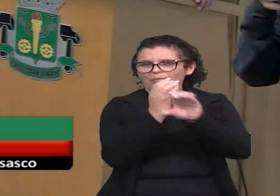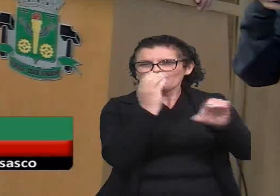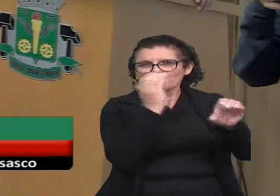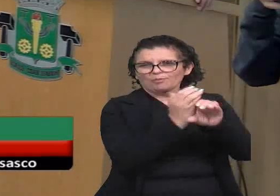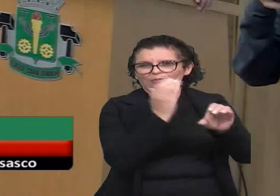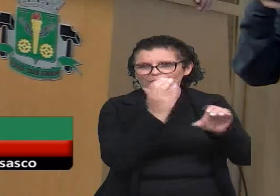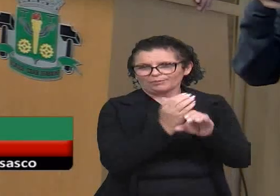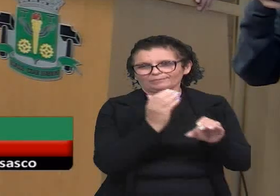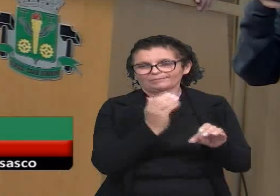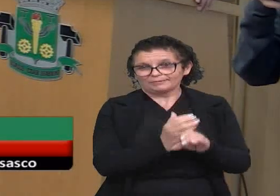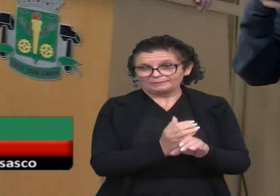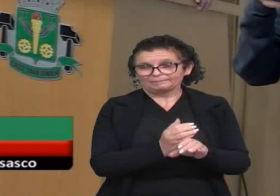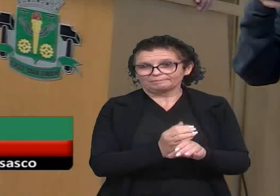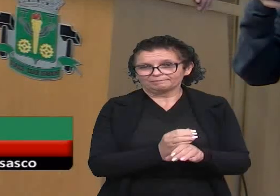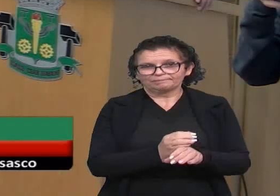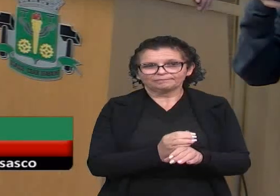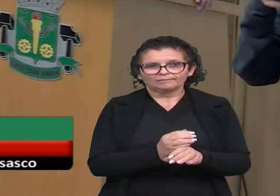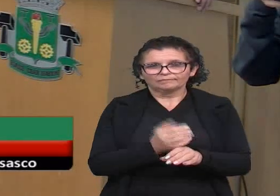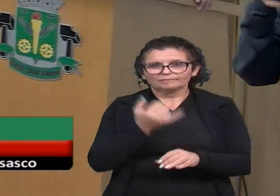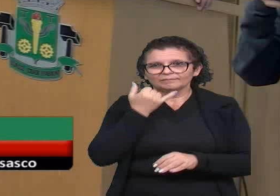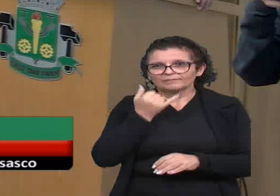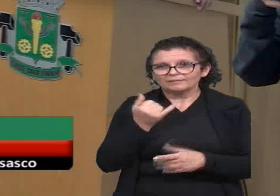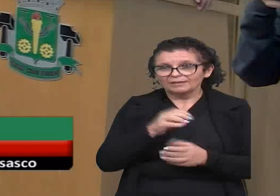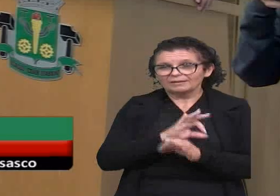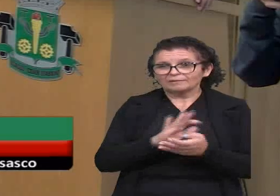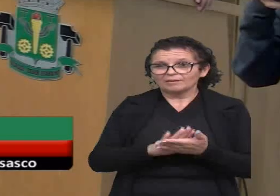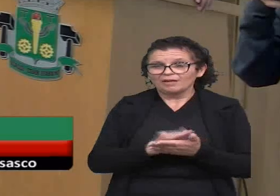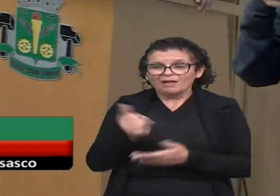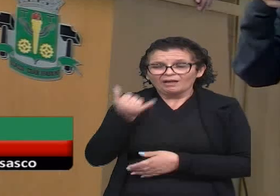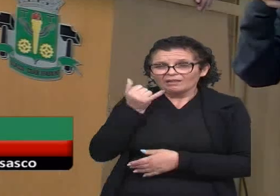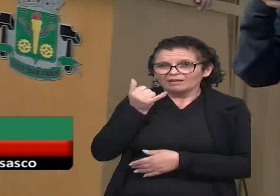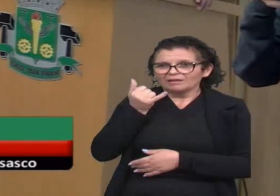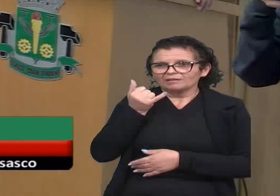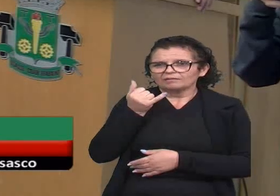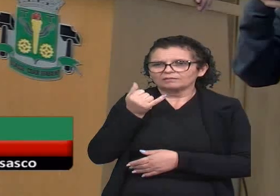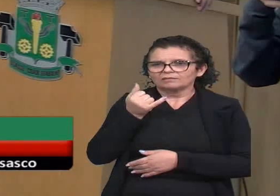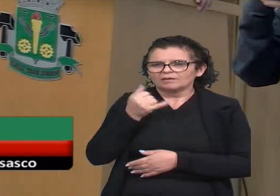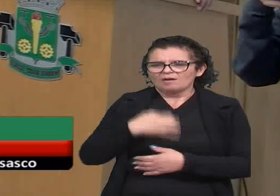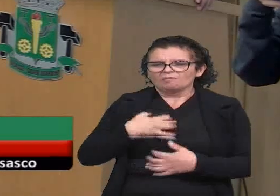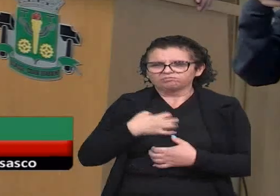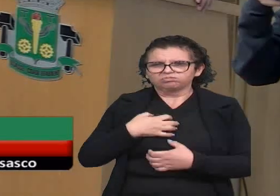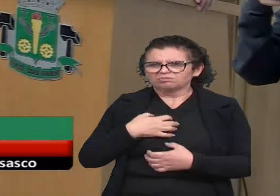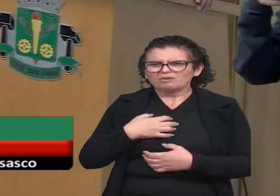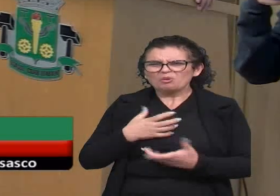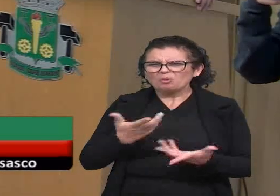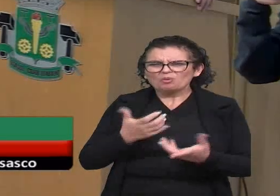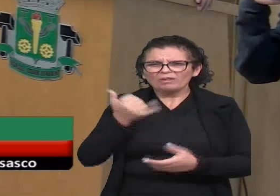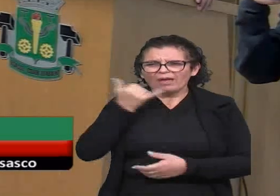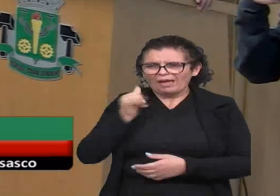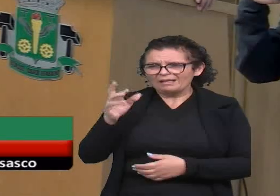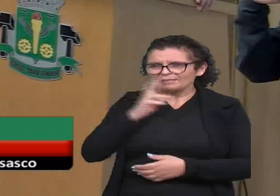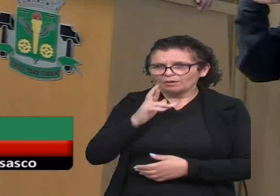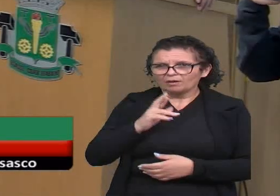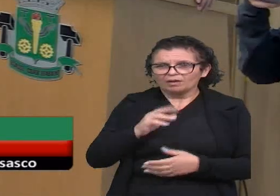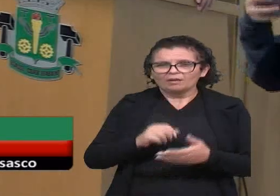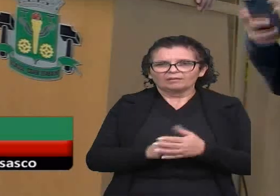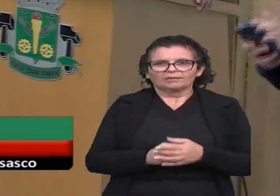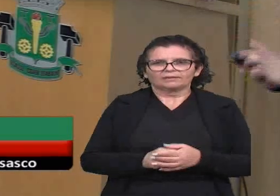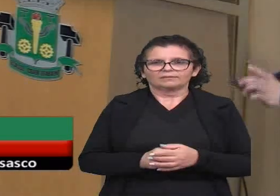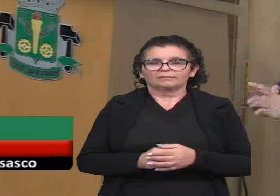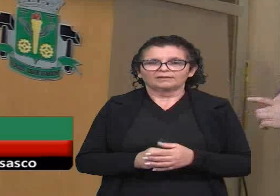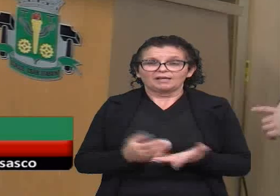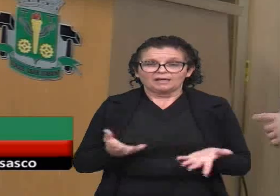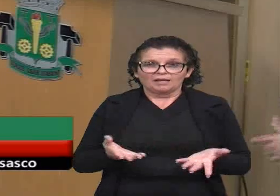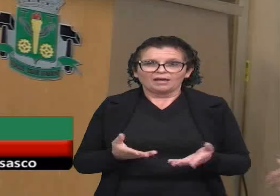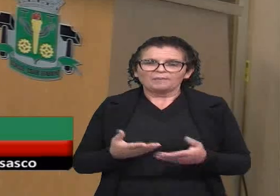também, sempre está nos atendendo. E, quando nos atende, não é para arrumar a torneira dentro da minha